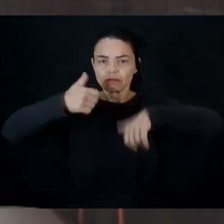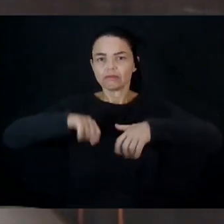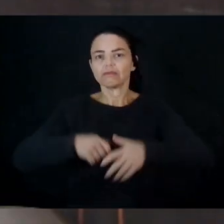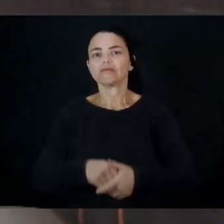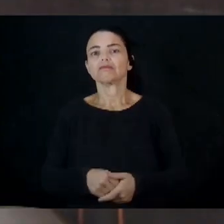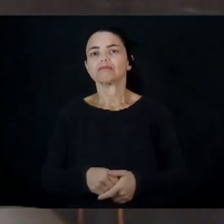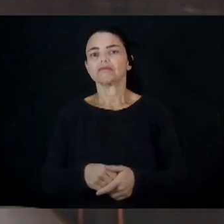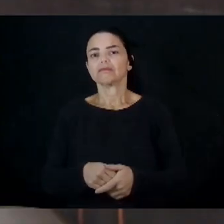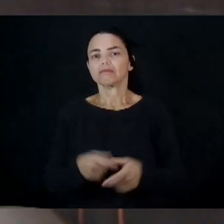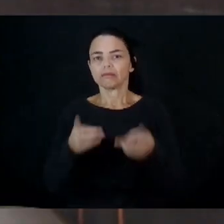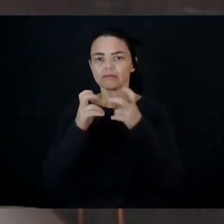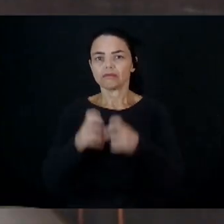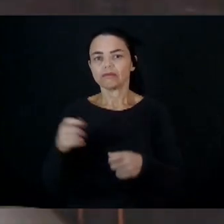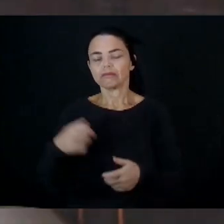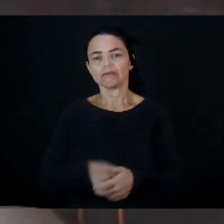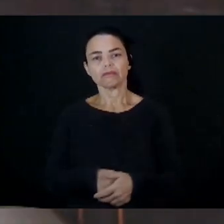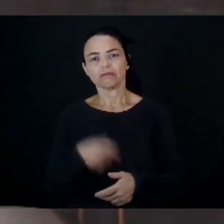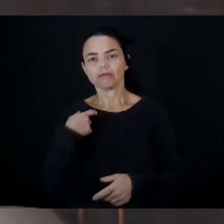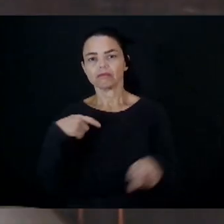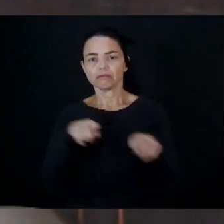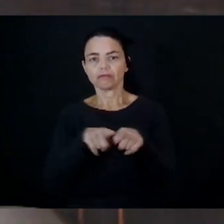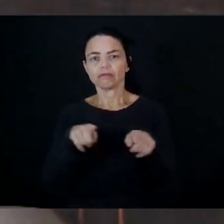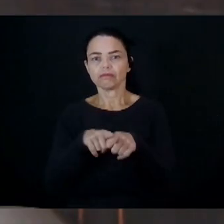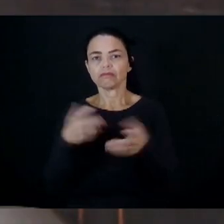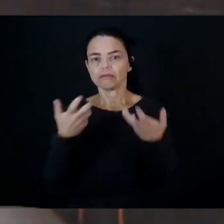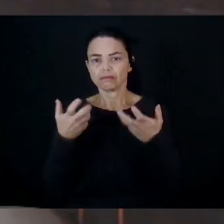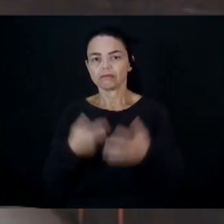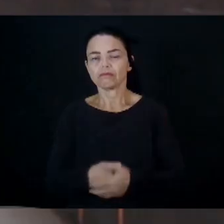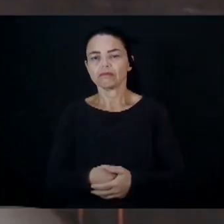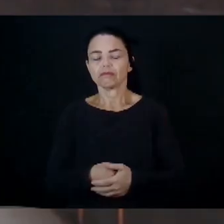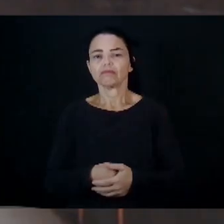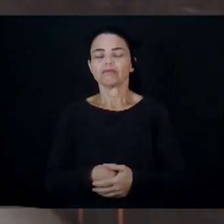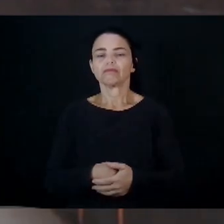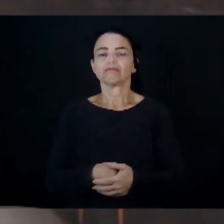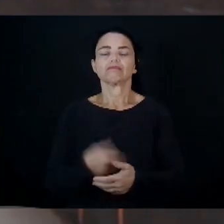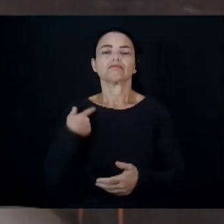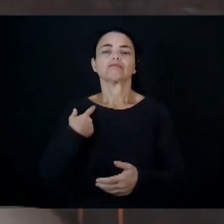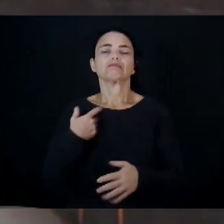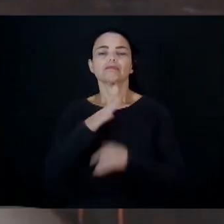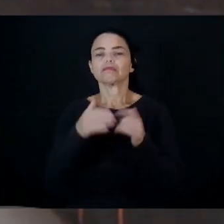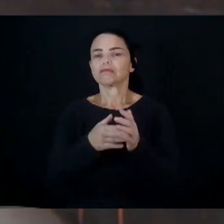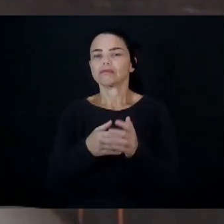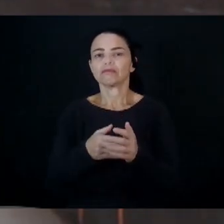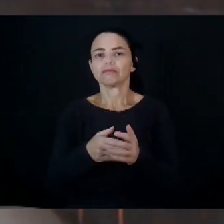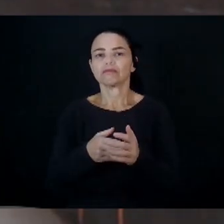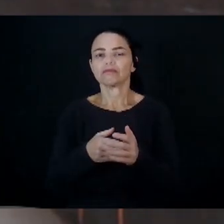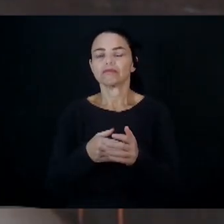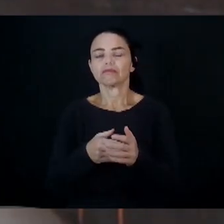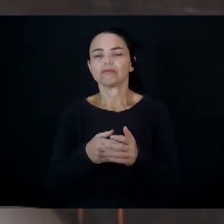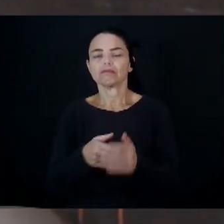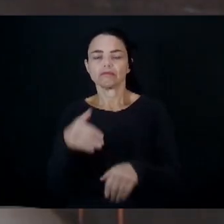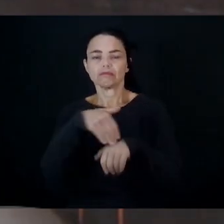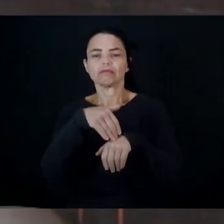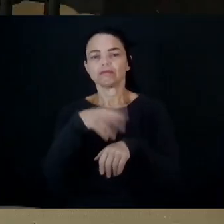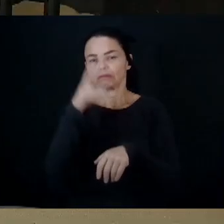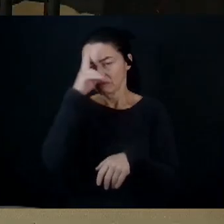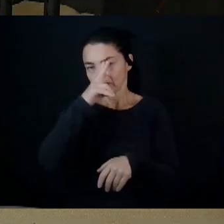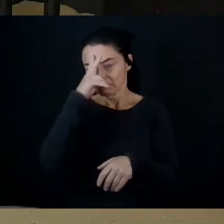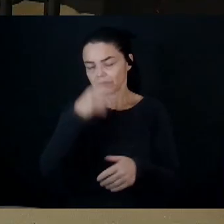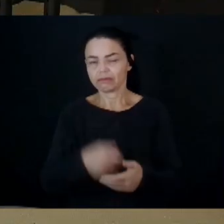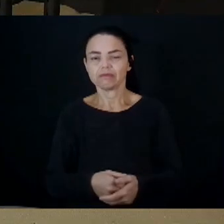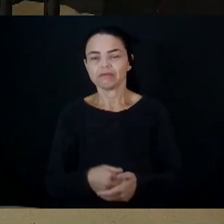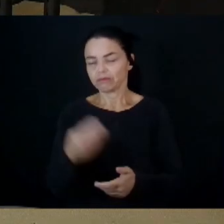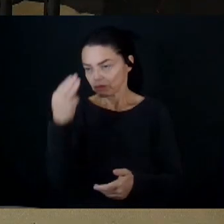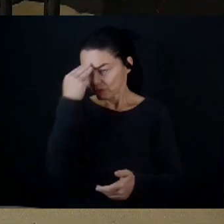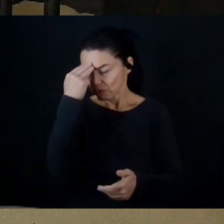se você não está também querendo abraçar o mundo e aí vai botar a culpa depois na memória. Exatamente,